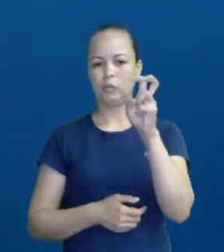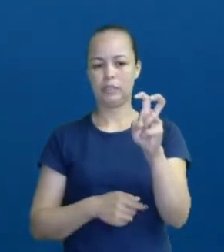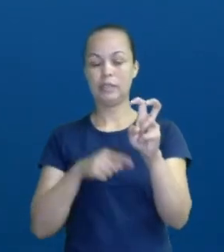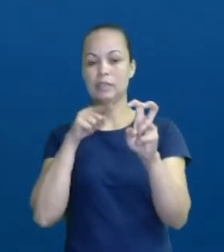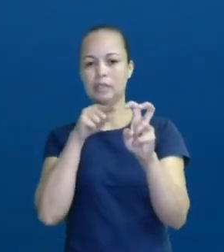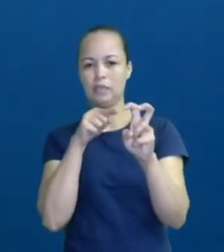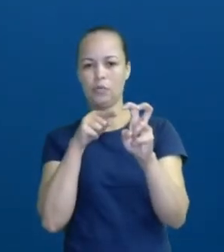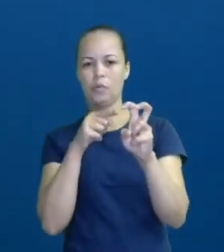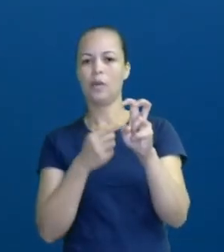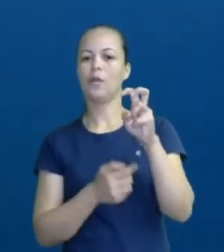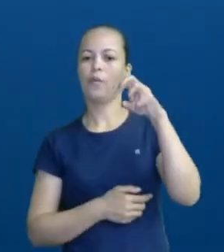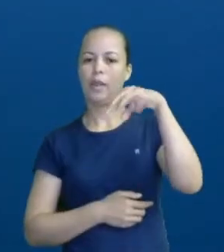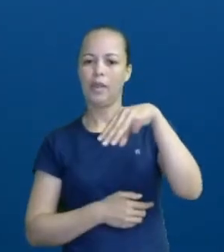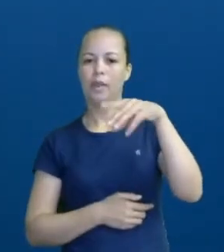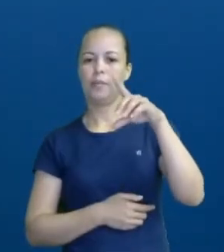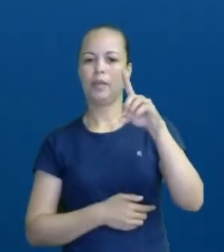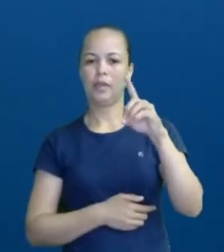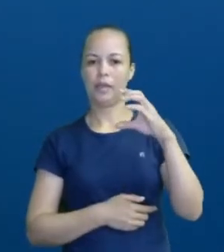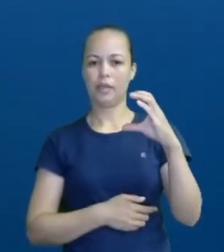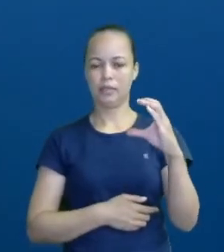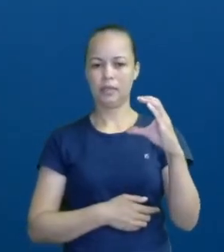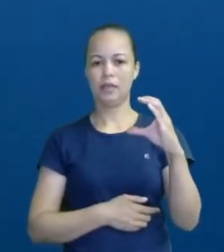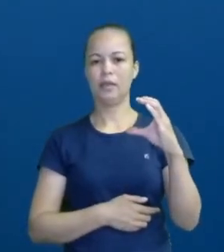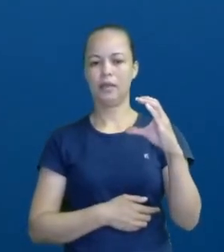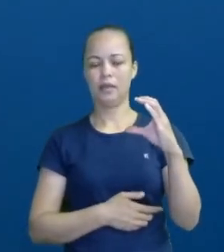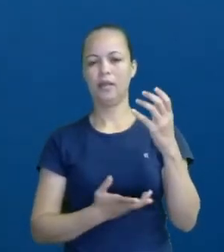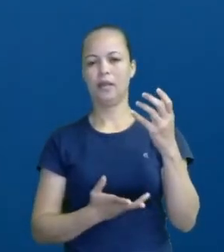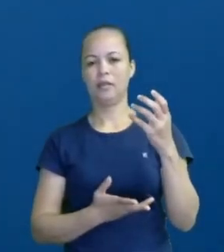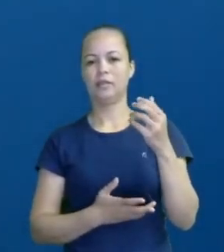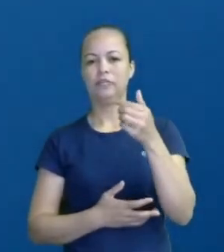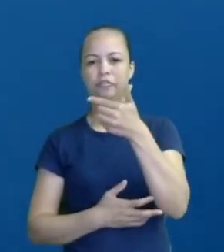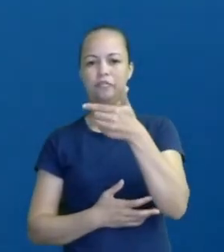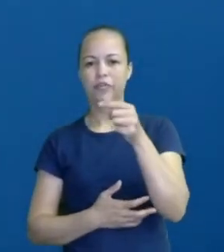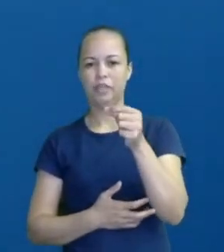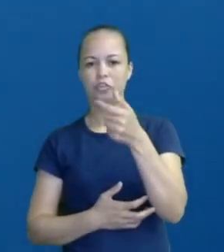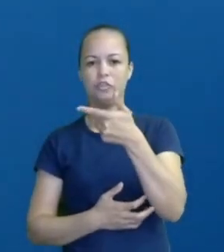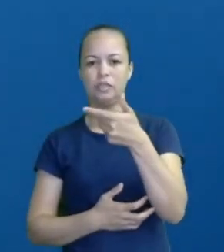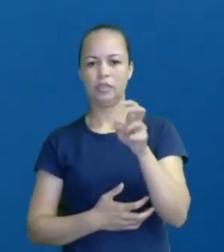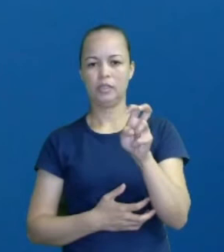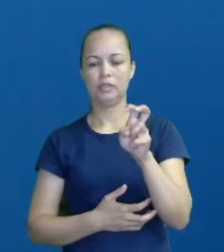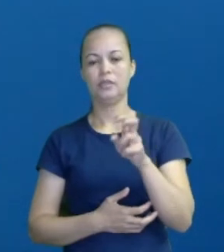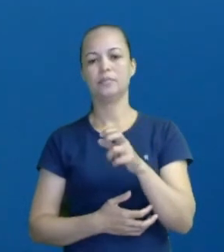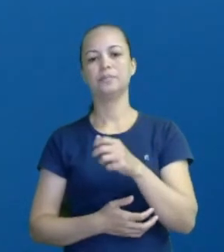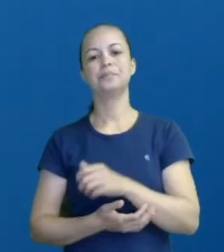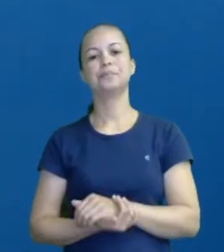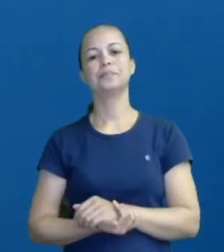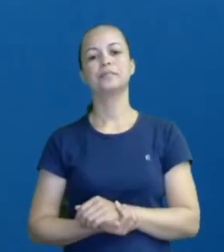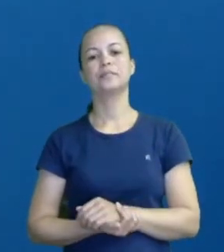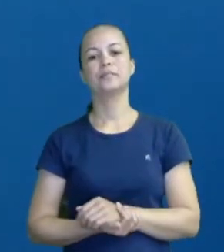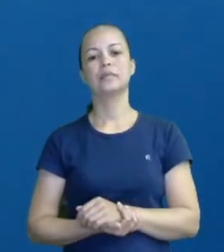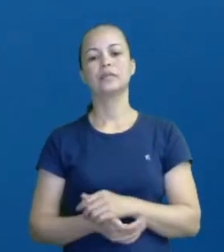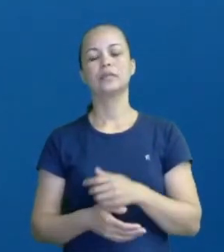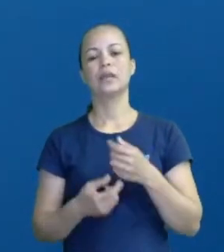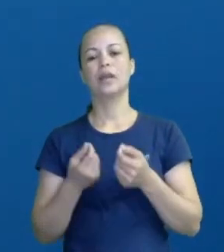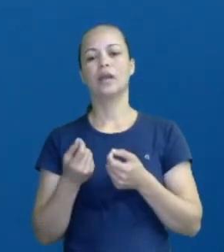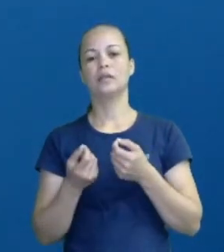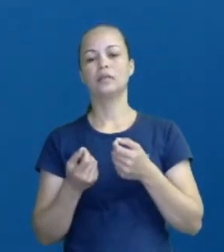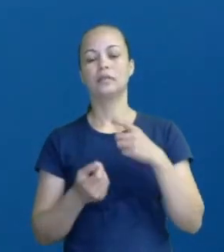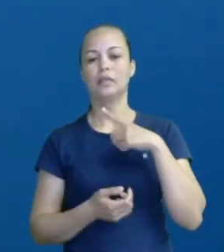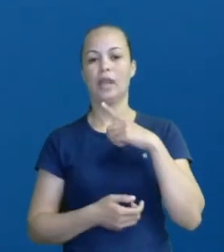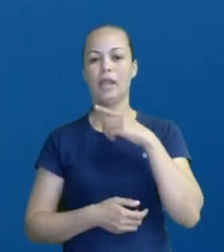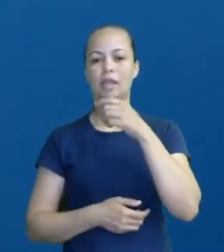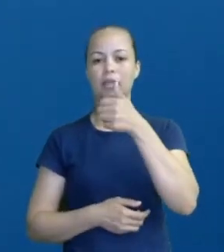5 é o MDC, tá? de 20 e 15. Vamos agora para o último, 10